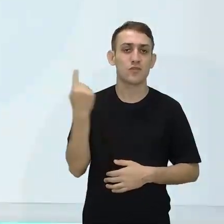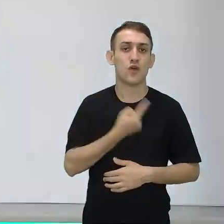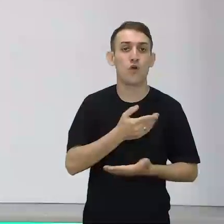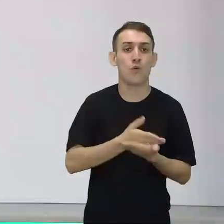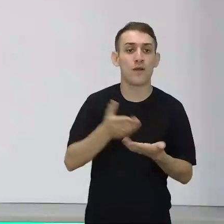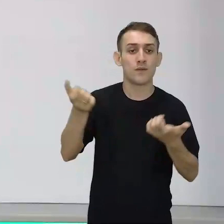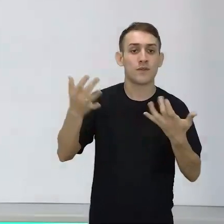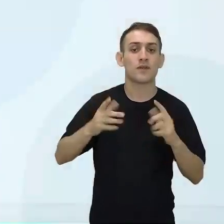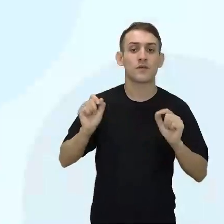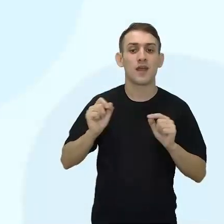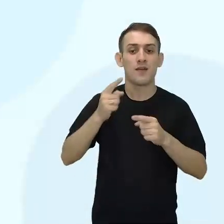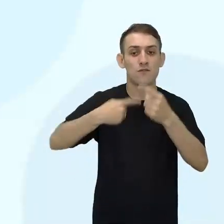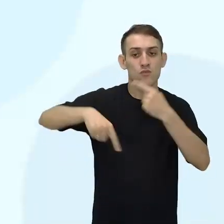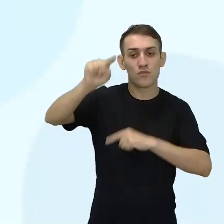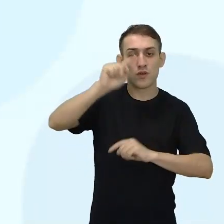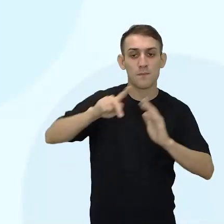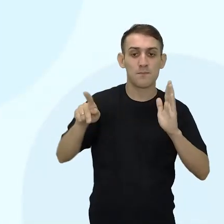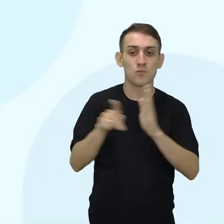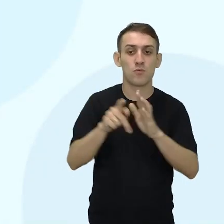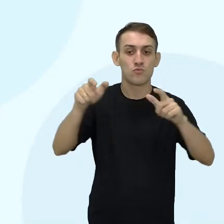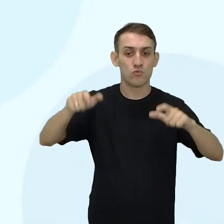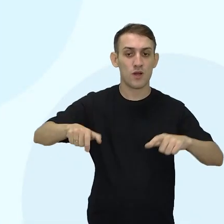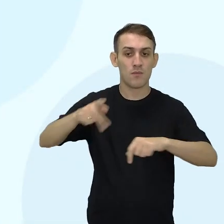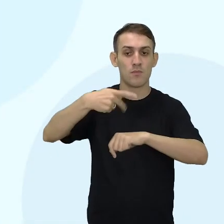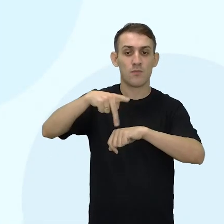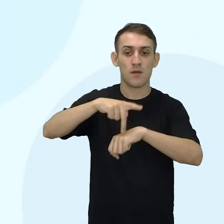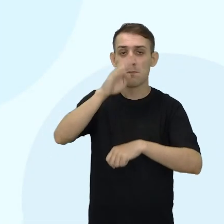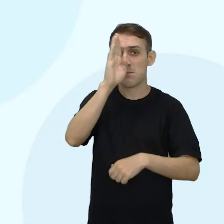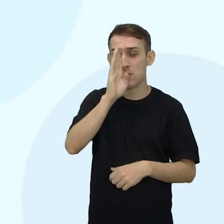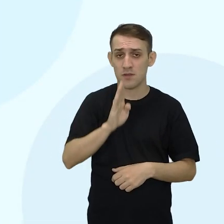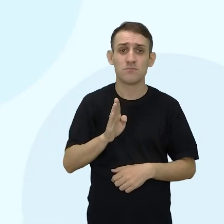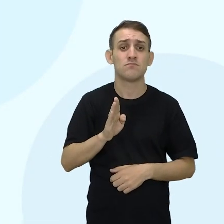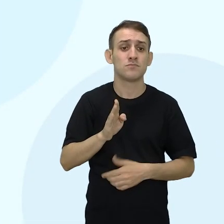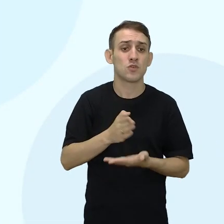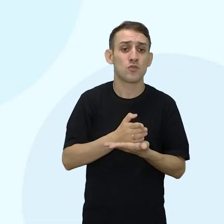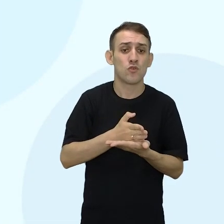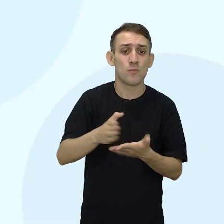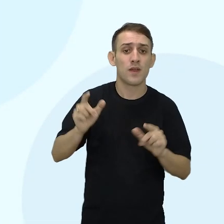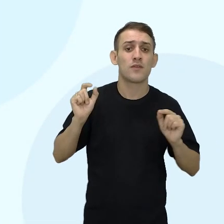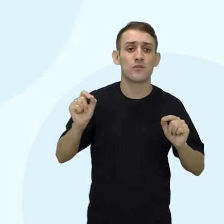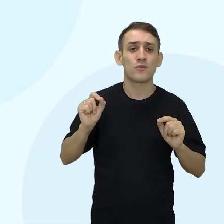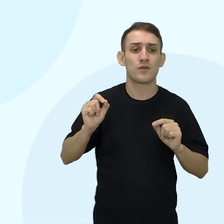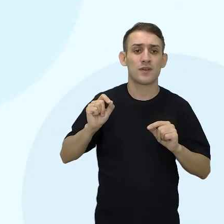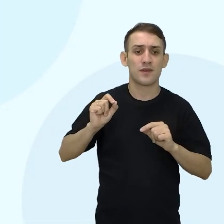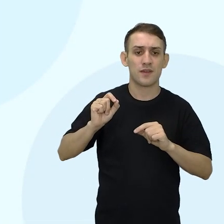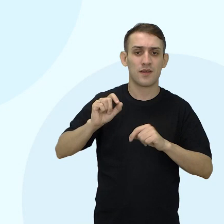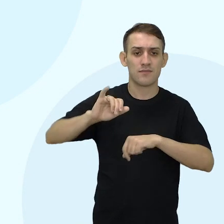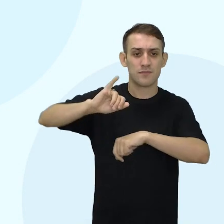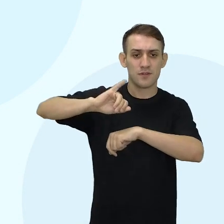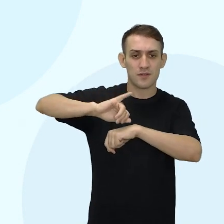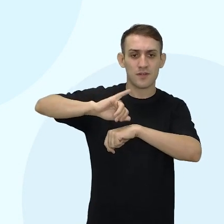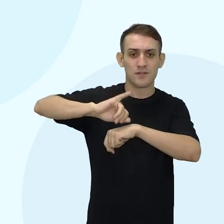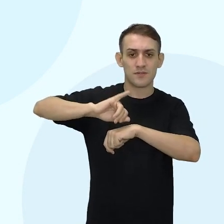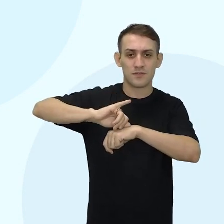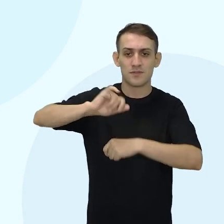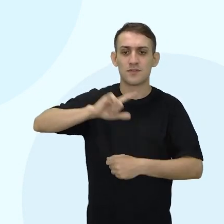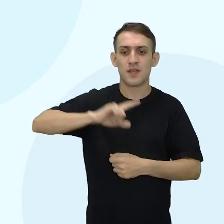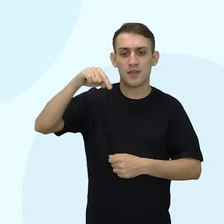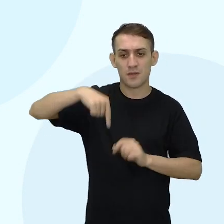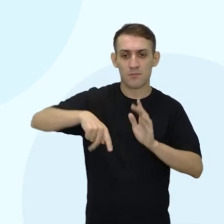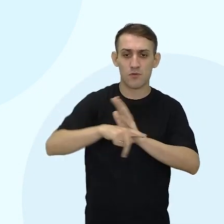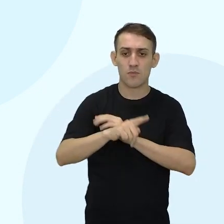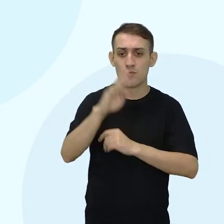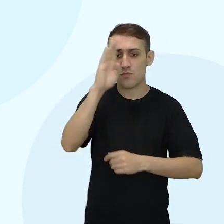falando sobre a evolução territorial brasileira, que começa com as capitanias. As capitanias do